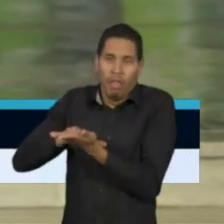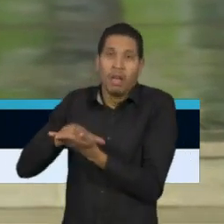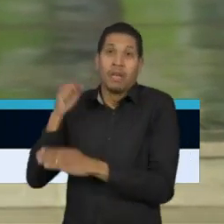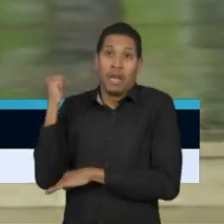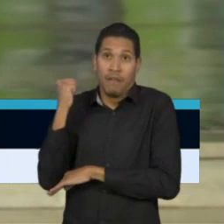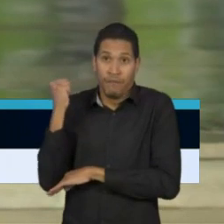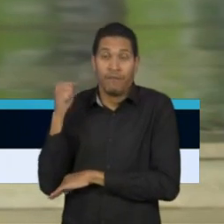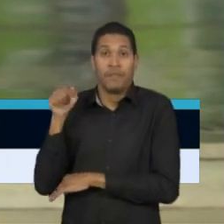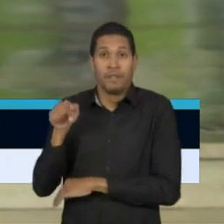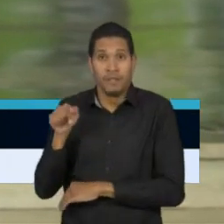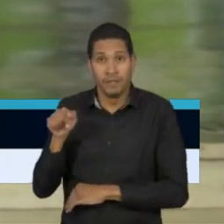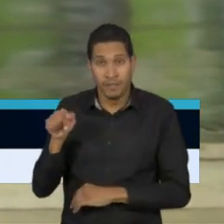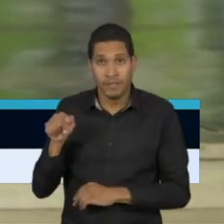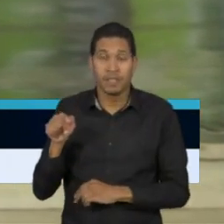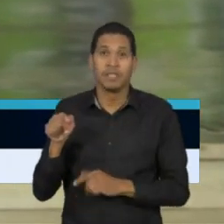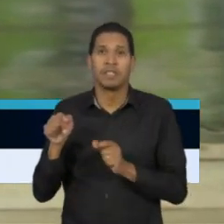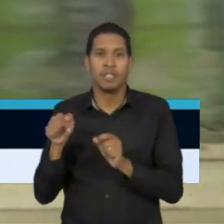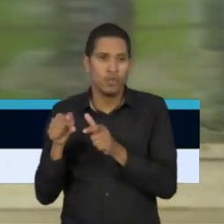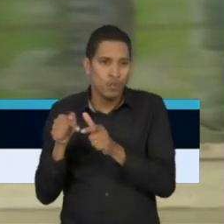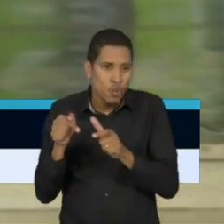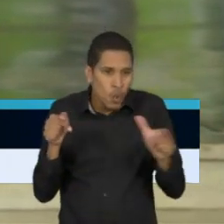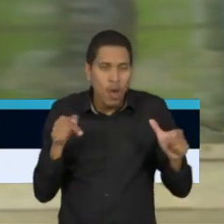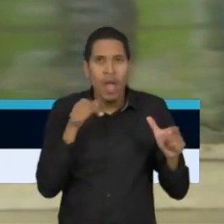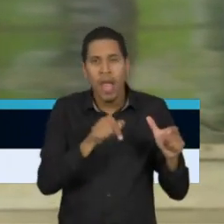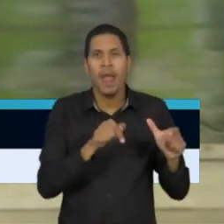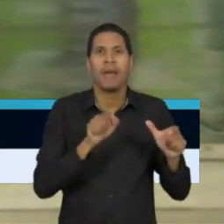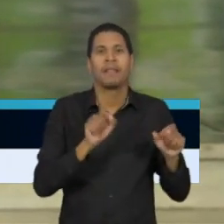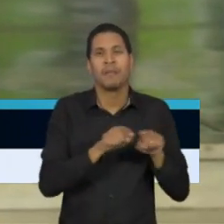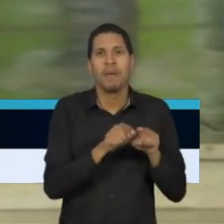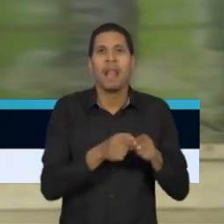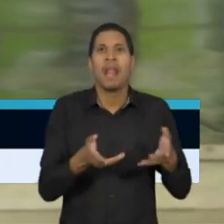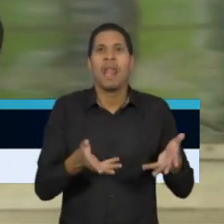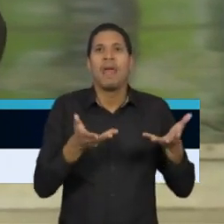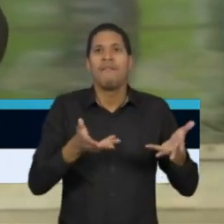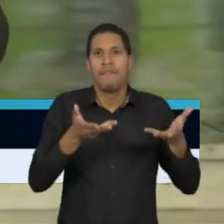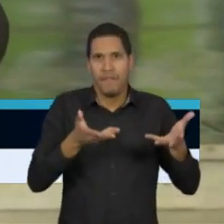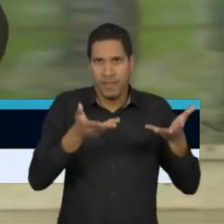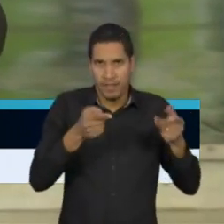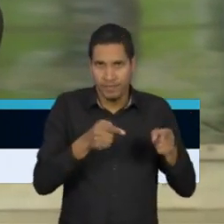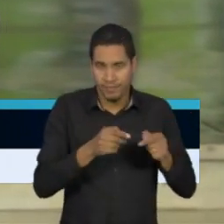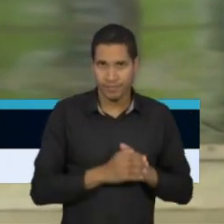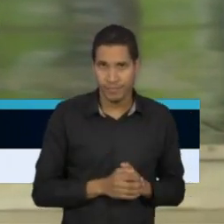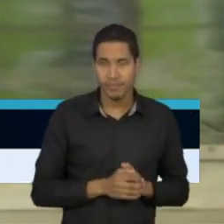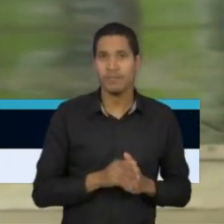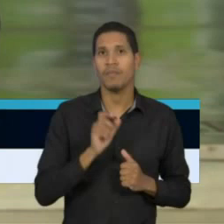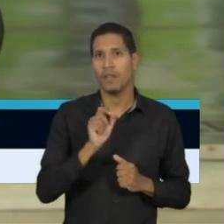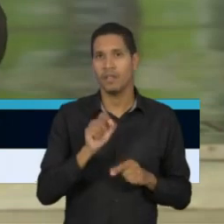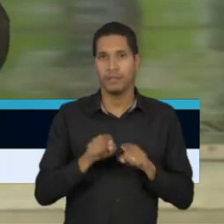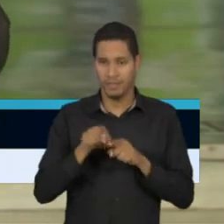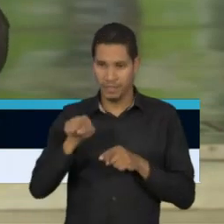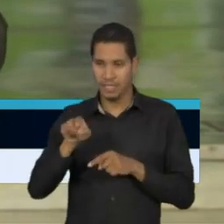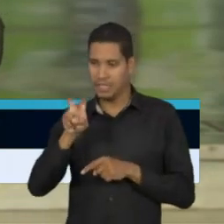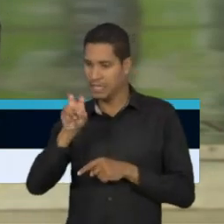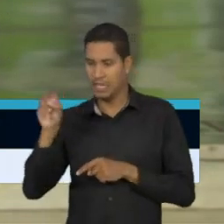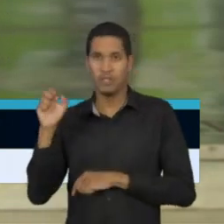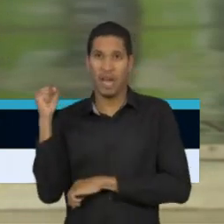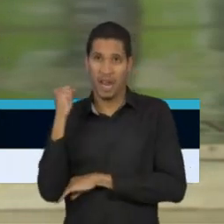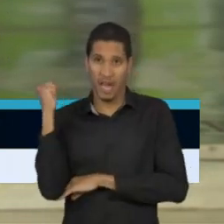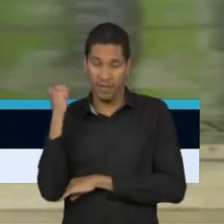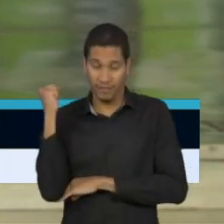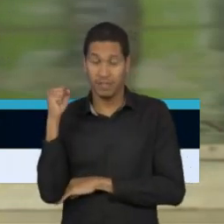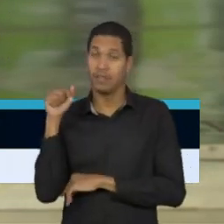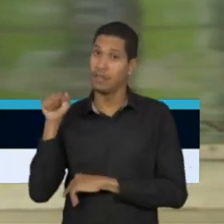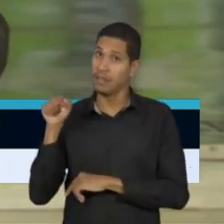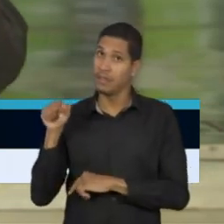graves e o restante são de casos leves. O que significa isso? Significa que entre os casos graves a